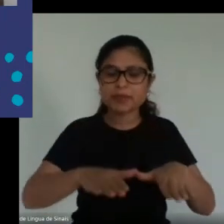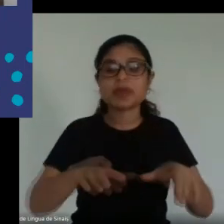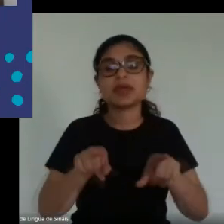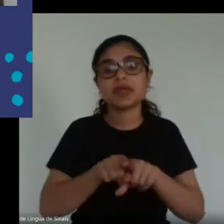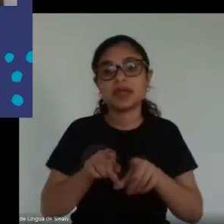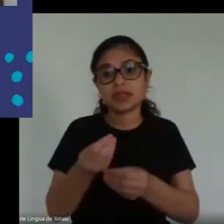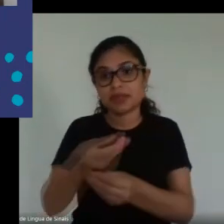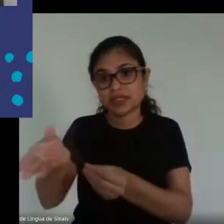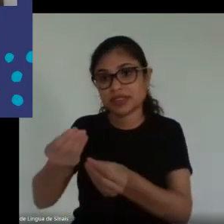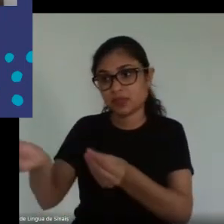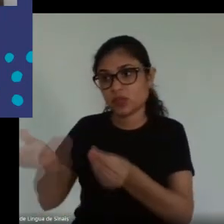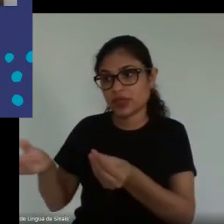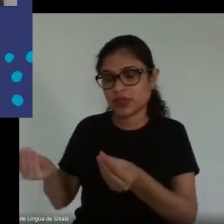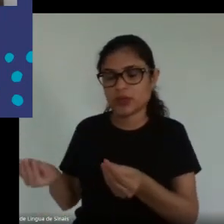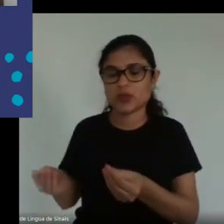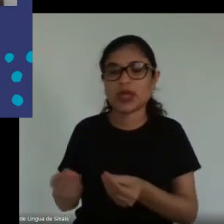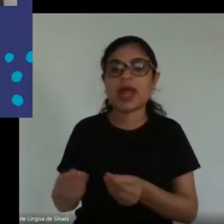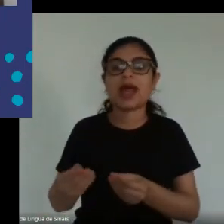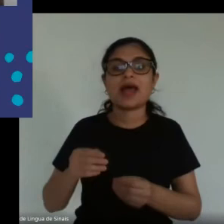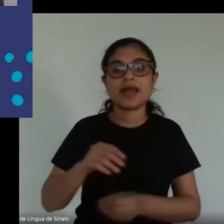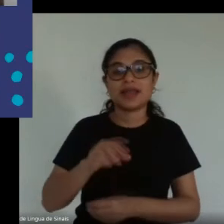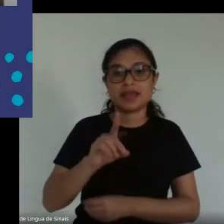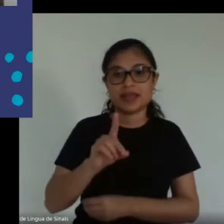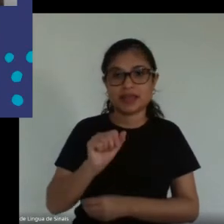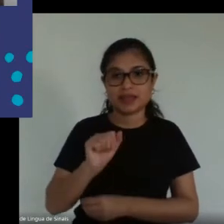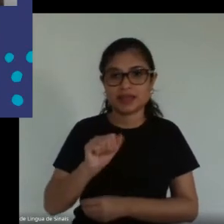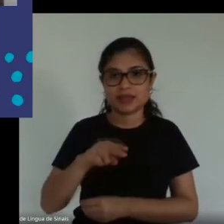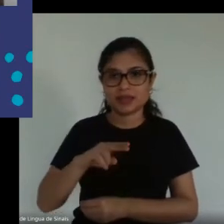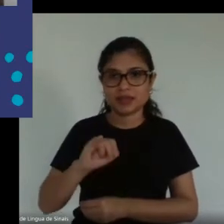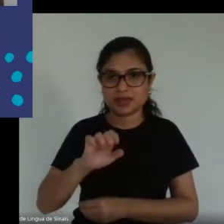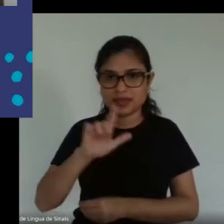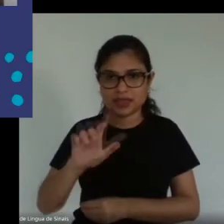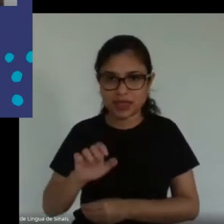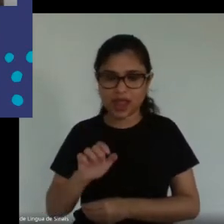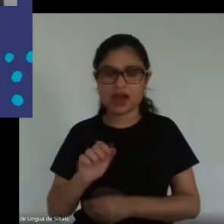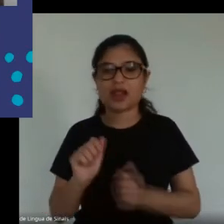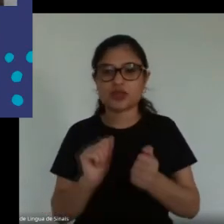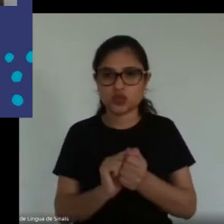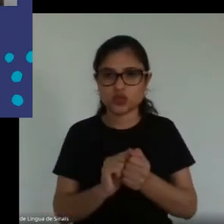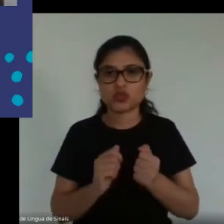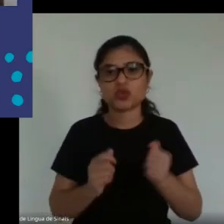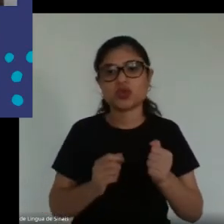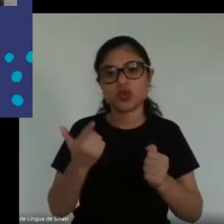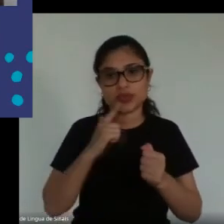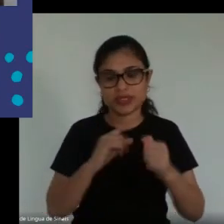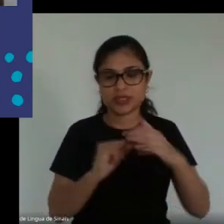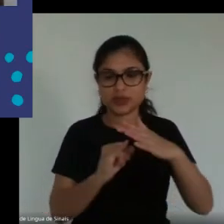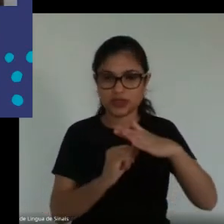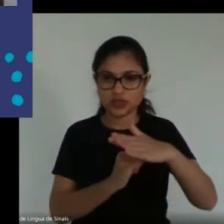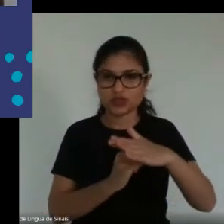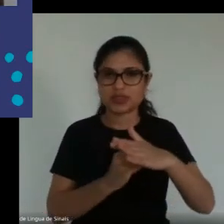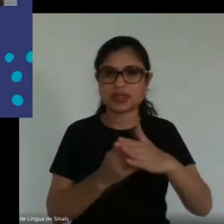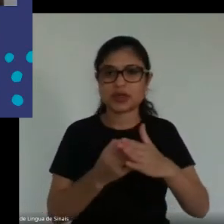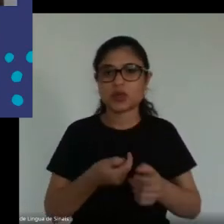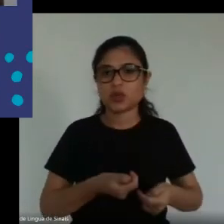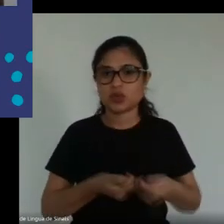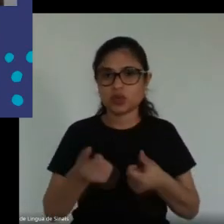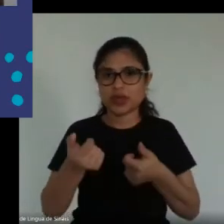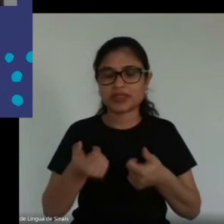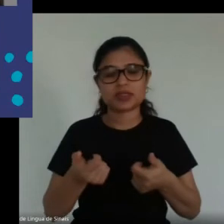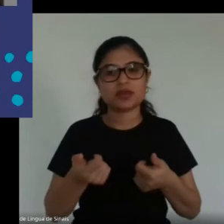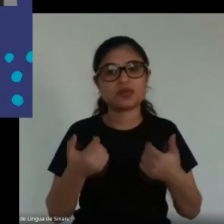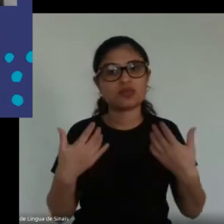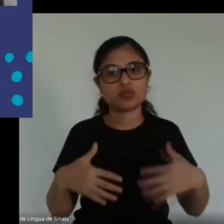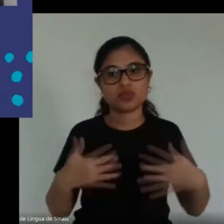doutora Daniele, nós acessamos uma instituição que teve dinheiro para doar. A gente conseguiu uma doação bastante